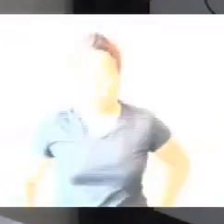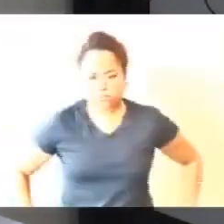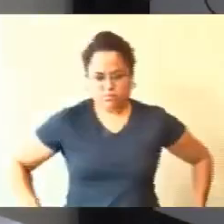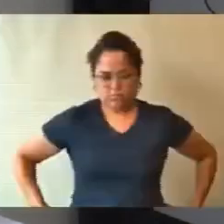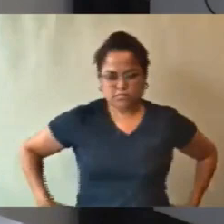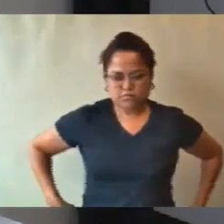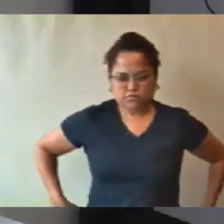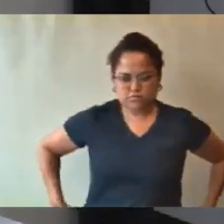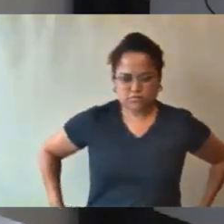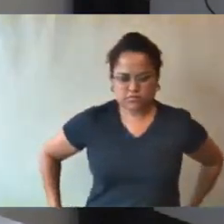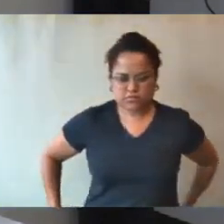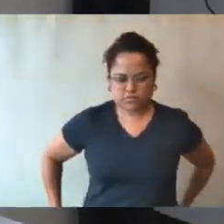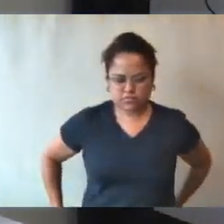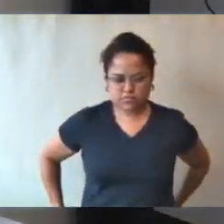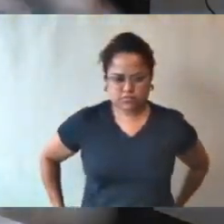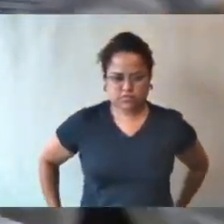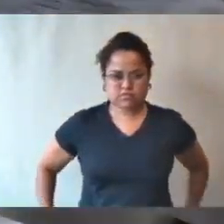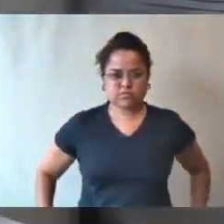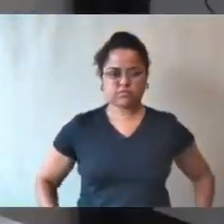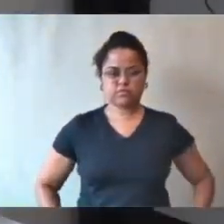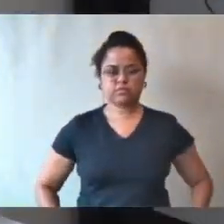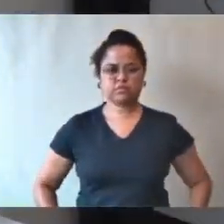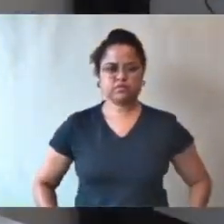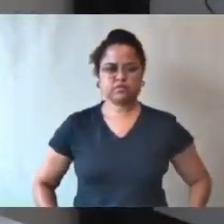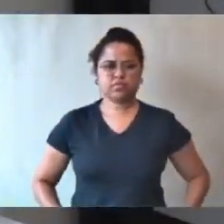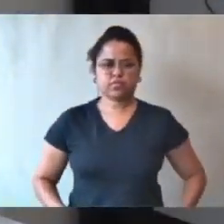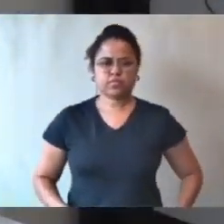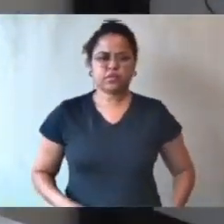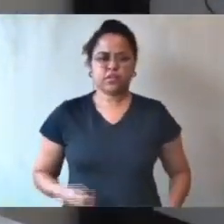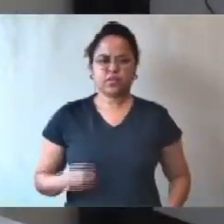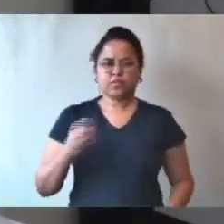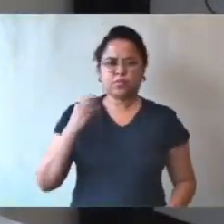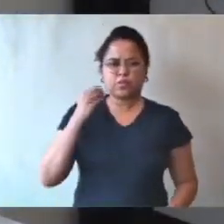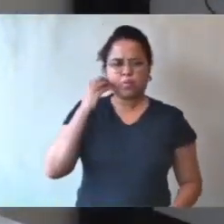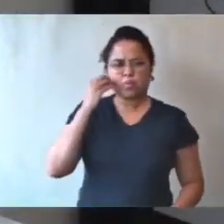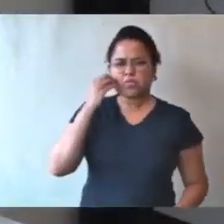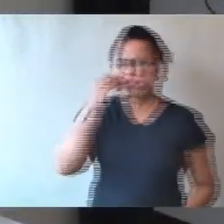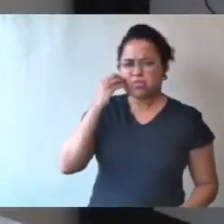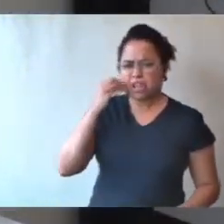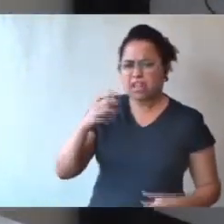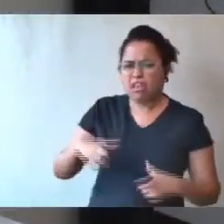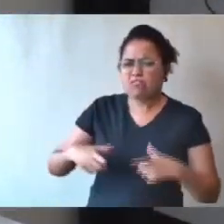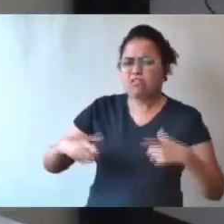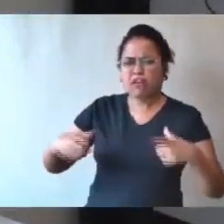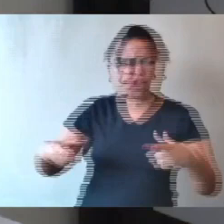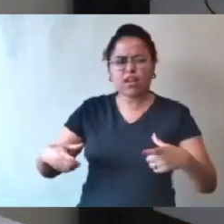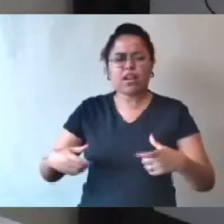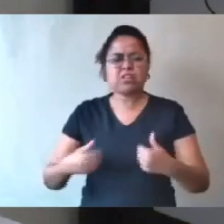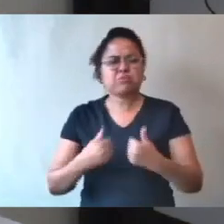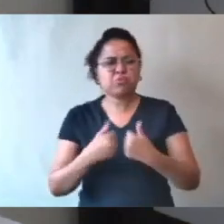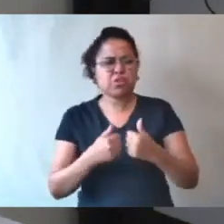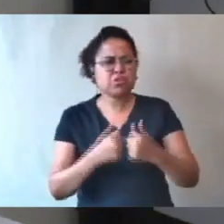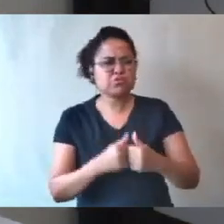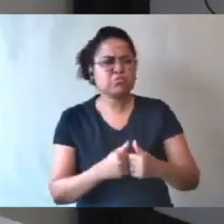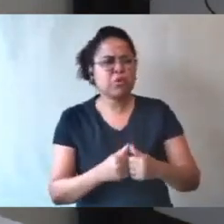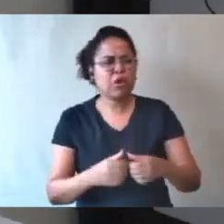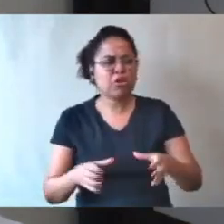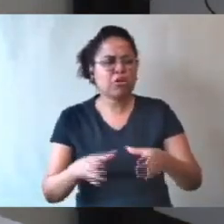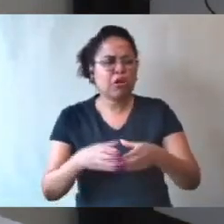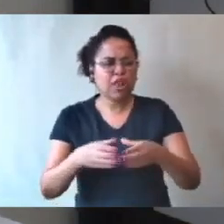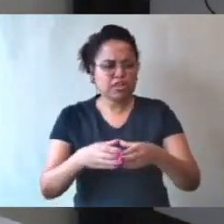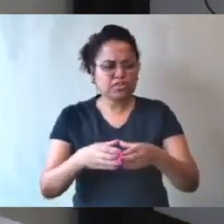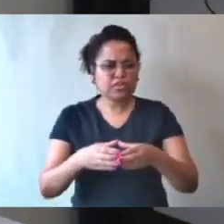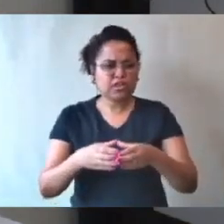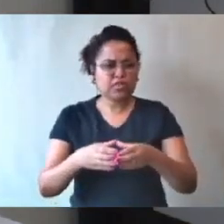histórico grande de transporte coletivo, conforme o senhor bem disse, ela não participa diretamente de nada. O